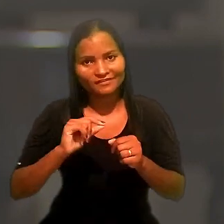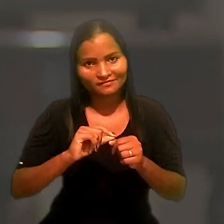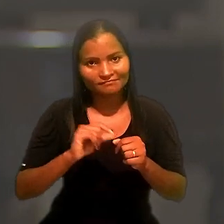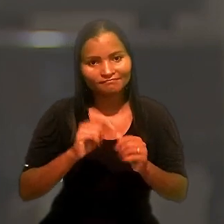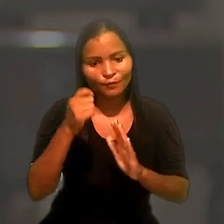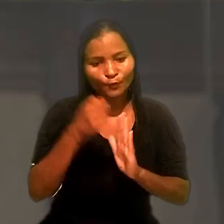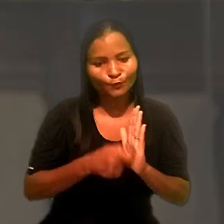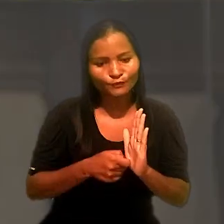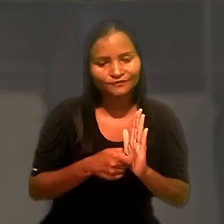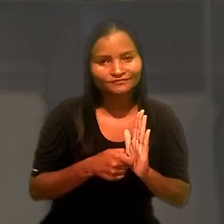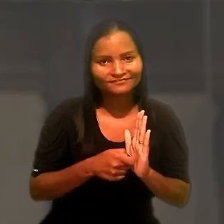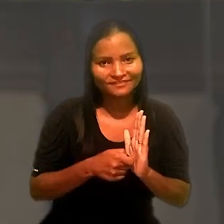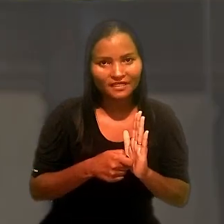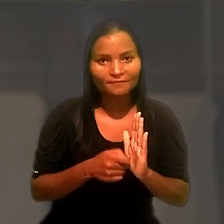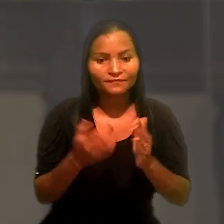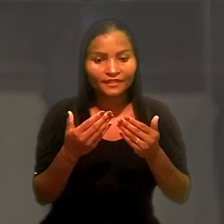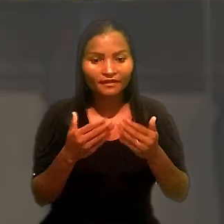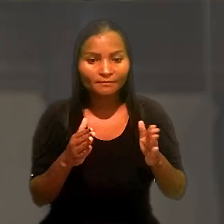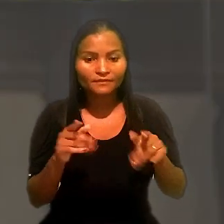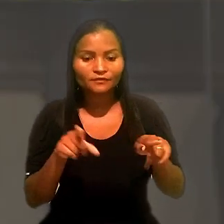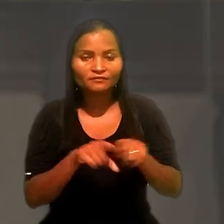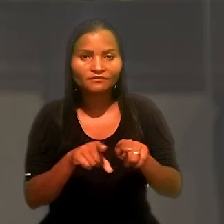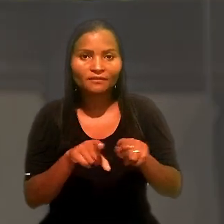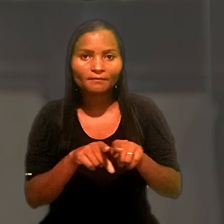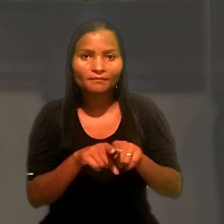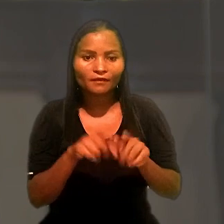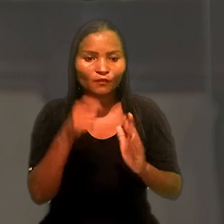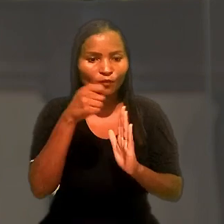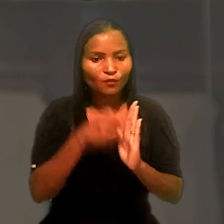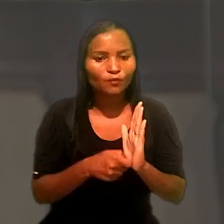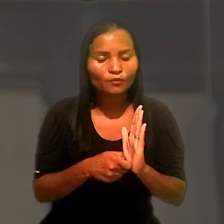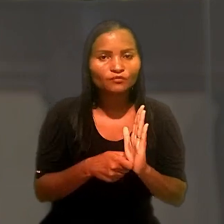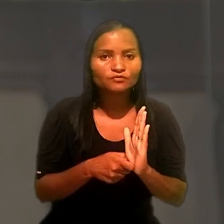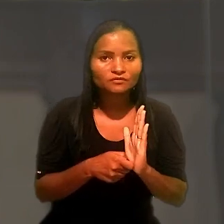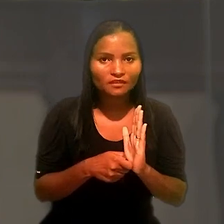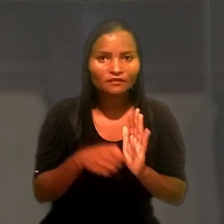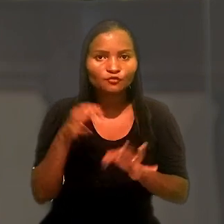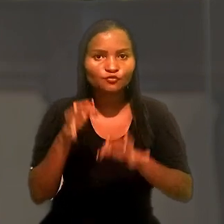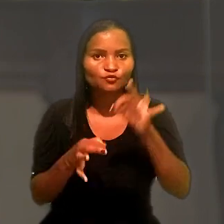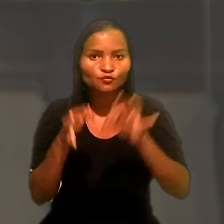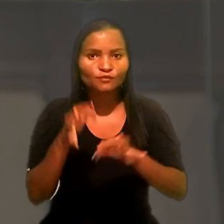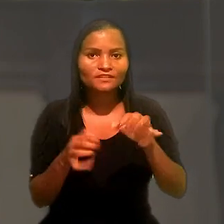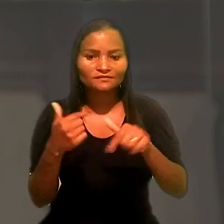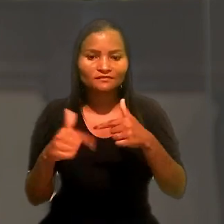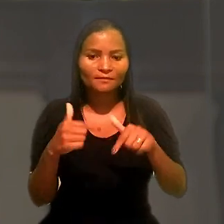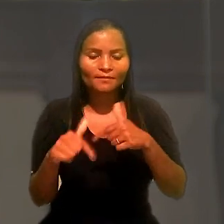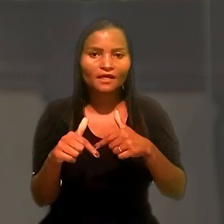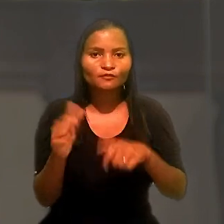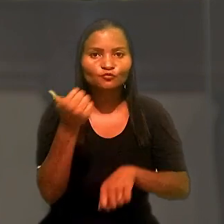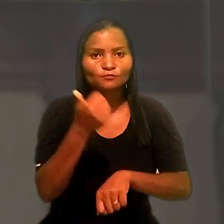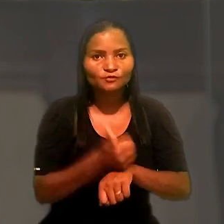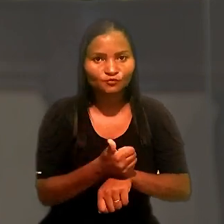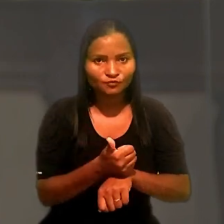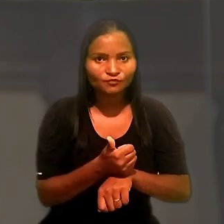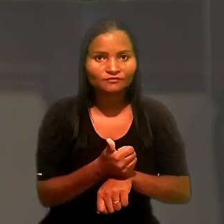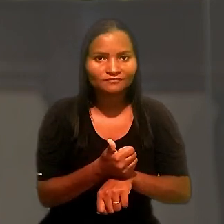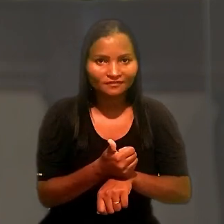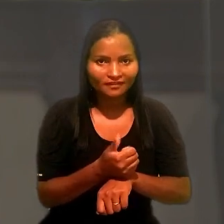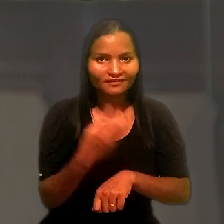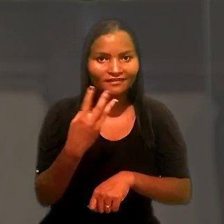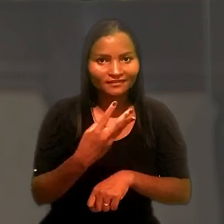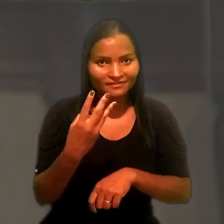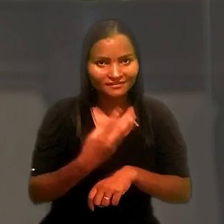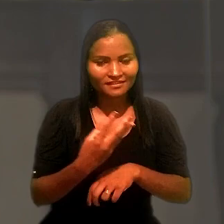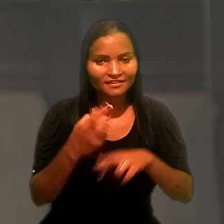concurso. E abriu-se também o concurso para o juiz de trabalho substituto, no TRT da Terceira